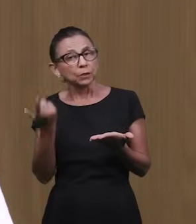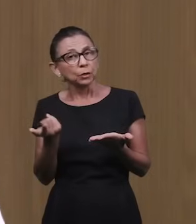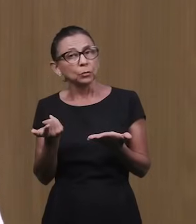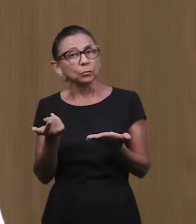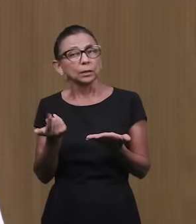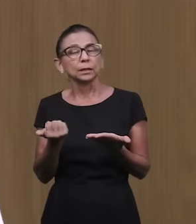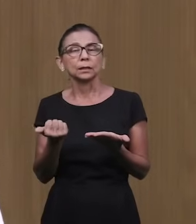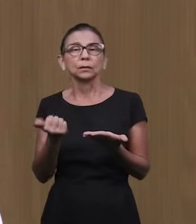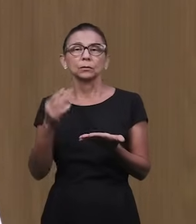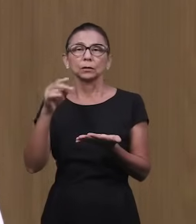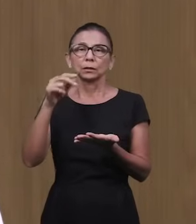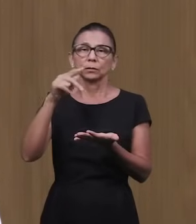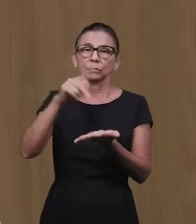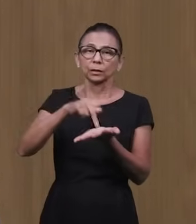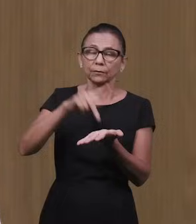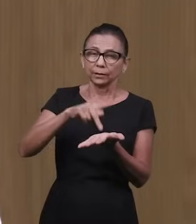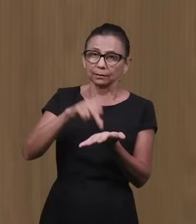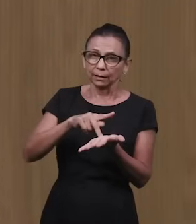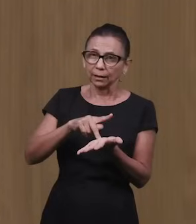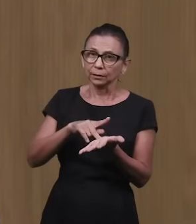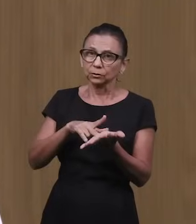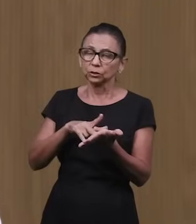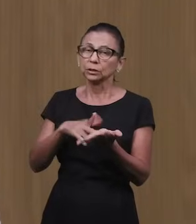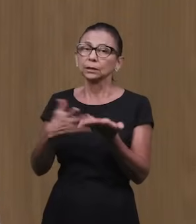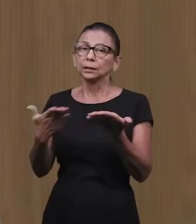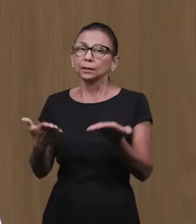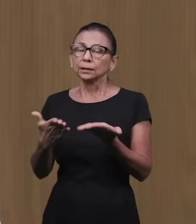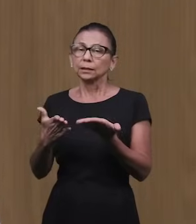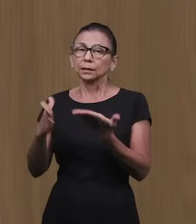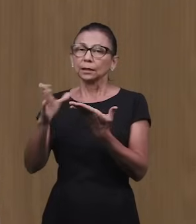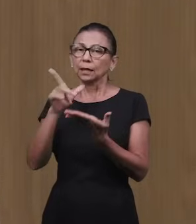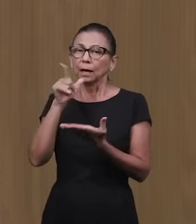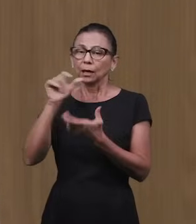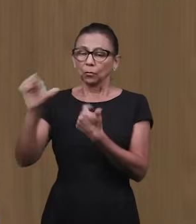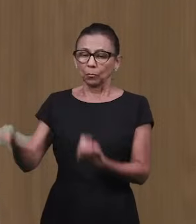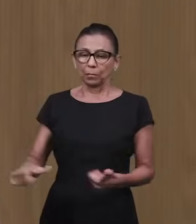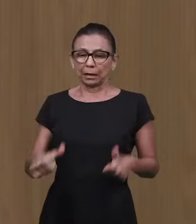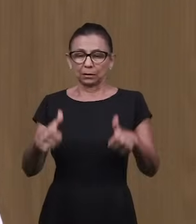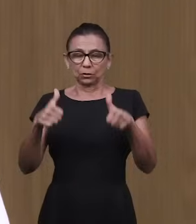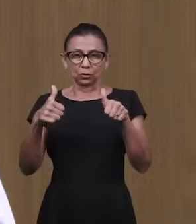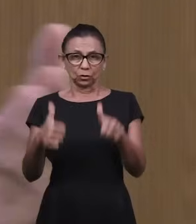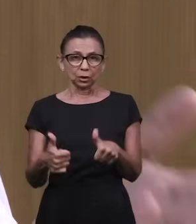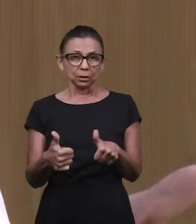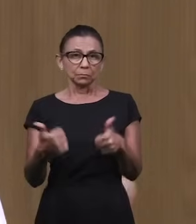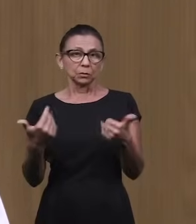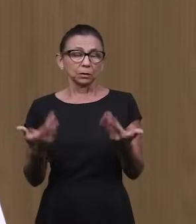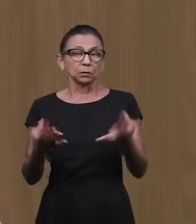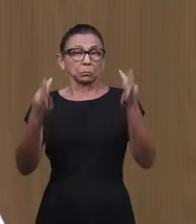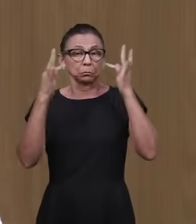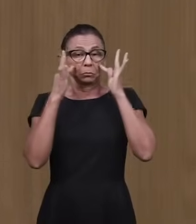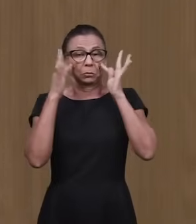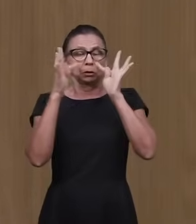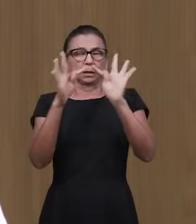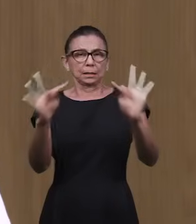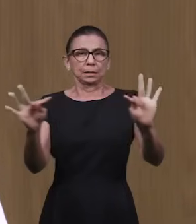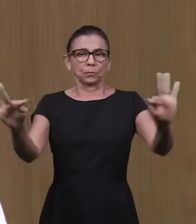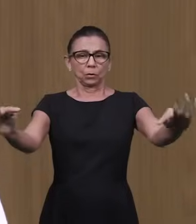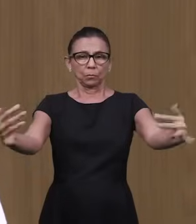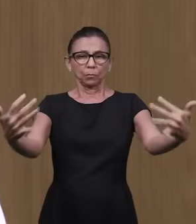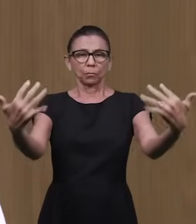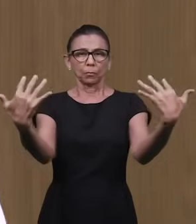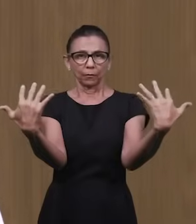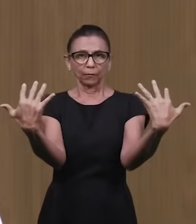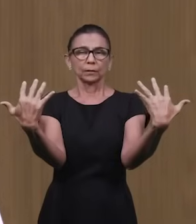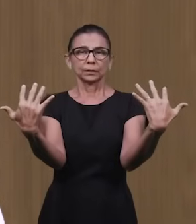alma se converteu ao Senhor Jesus e que teve um novo nascimento. Após isso, há